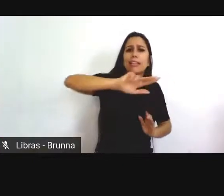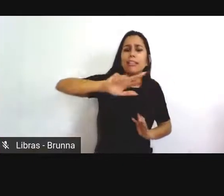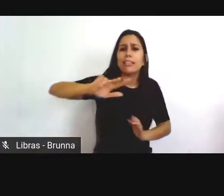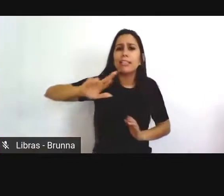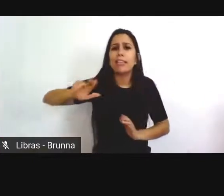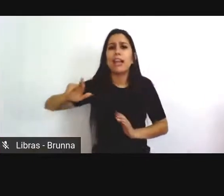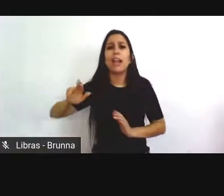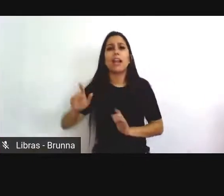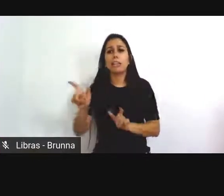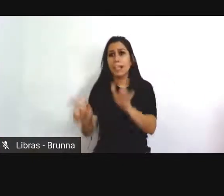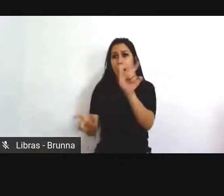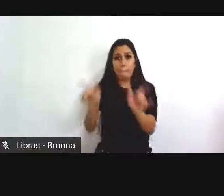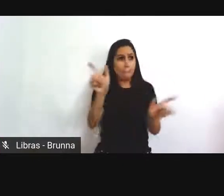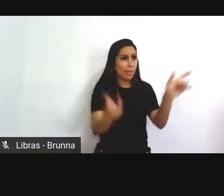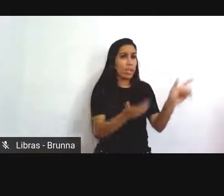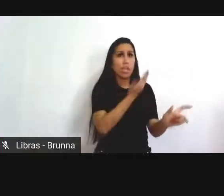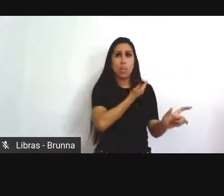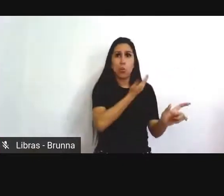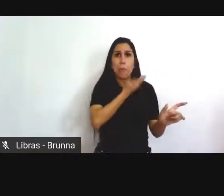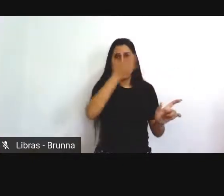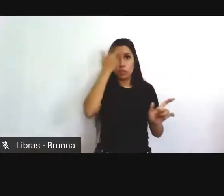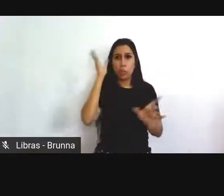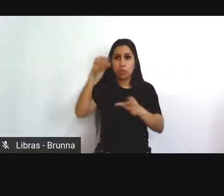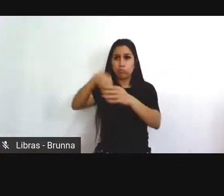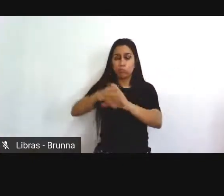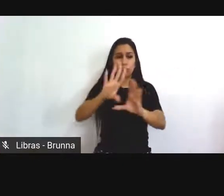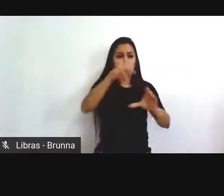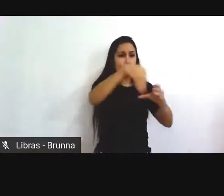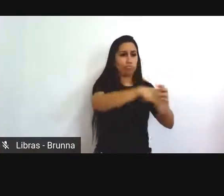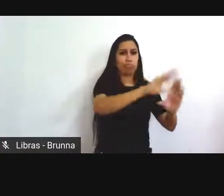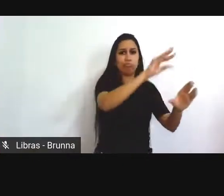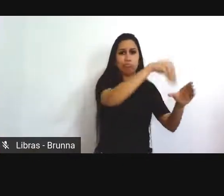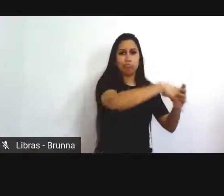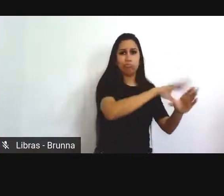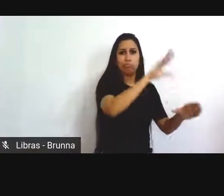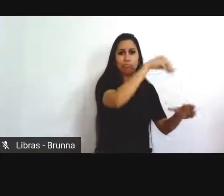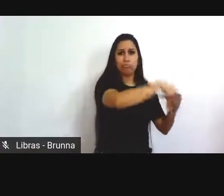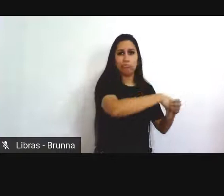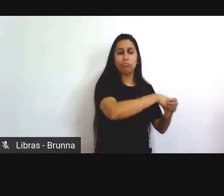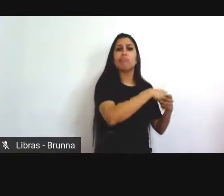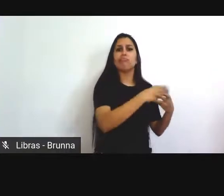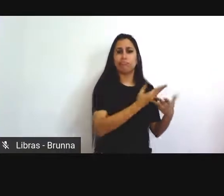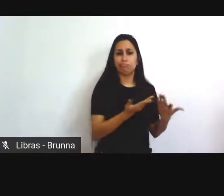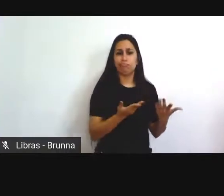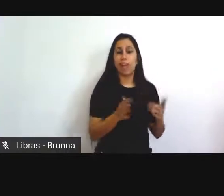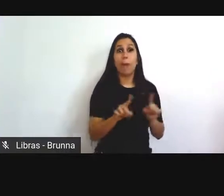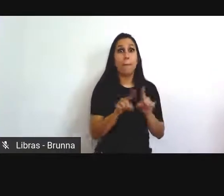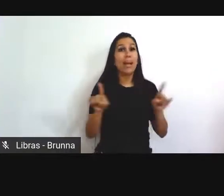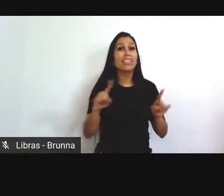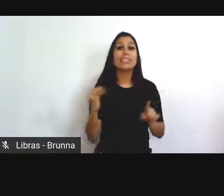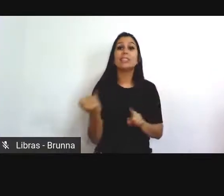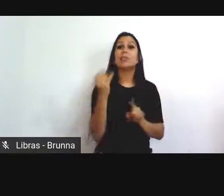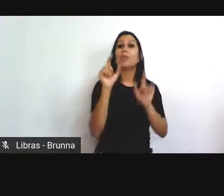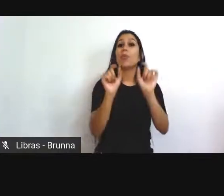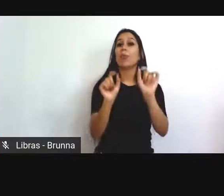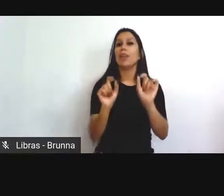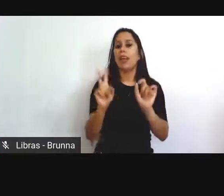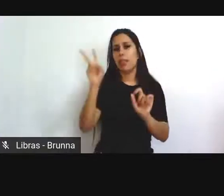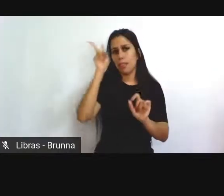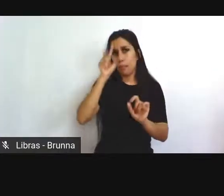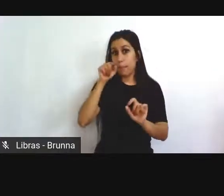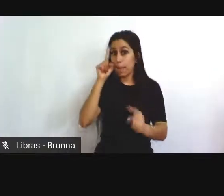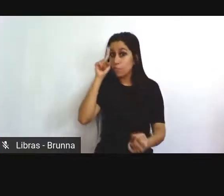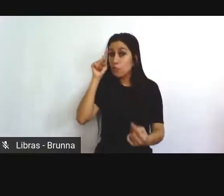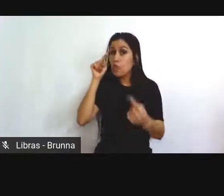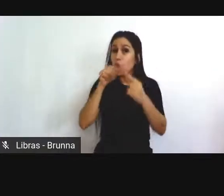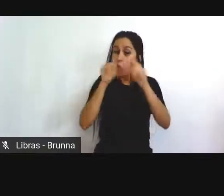jogos. É importante lembrar esse foco. Tá? Multidisciplinar é o